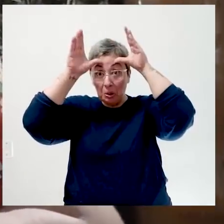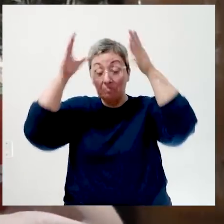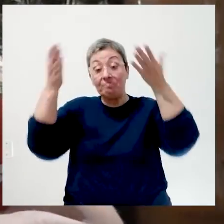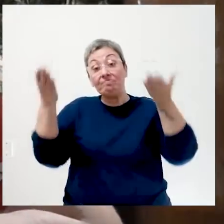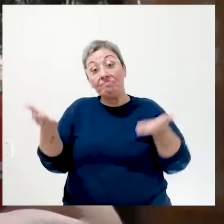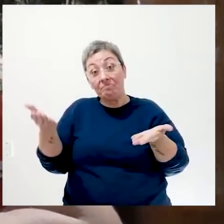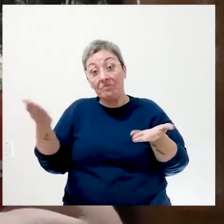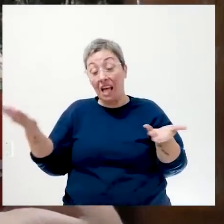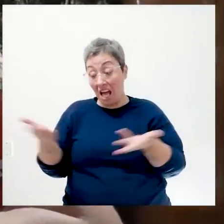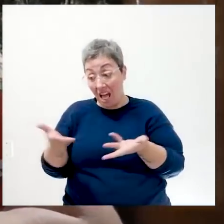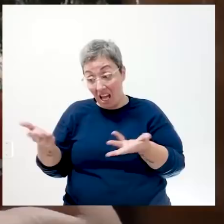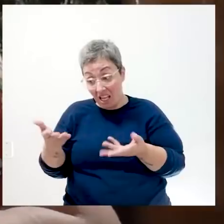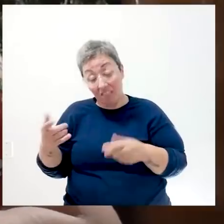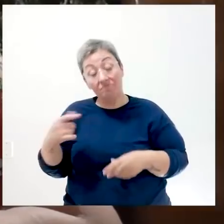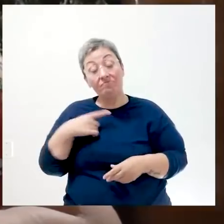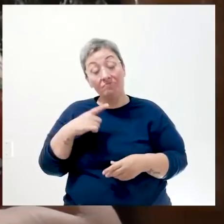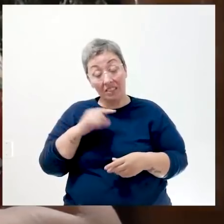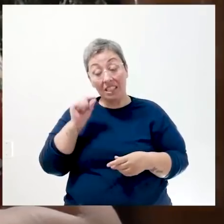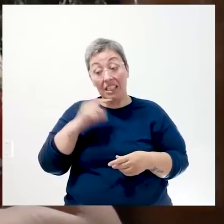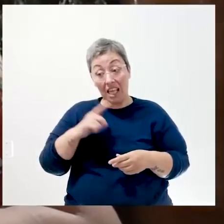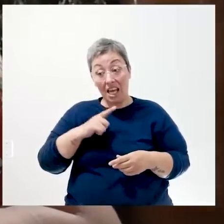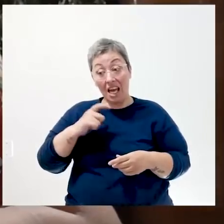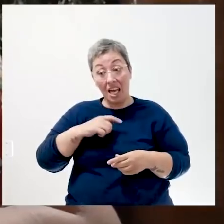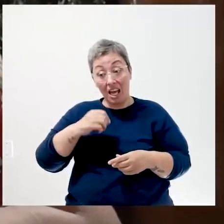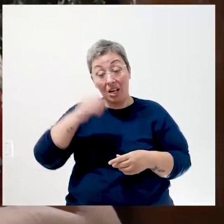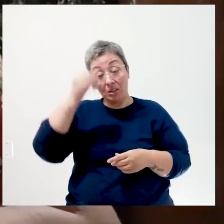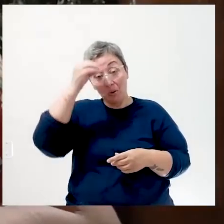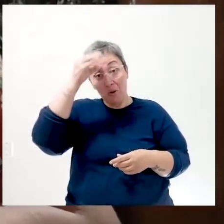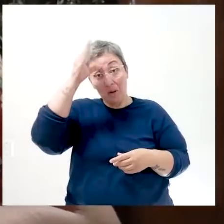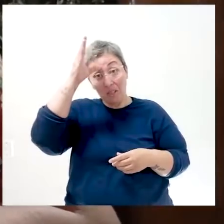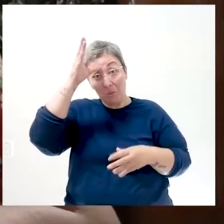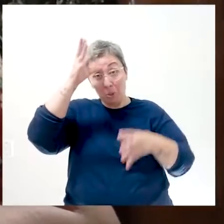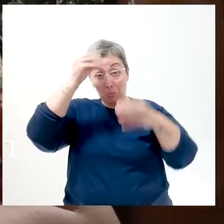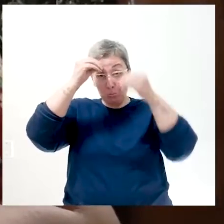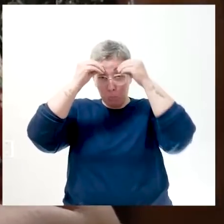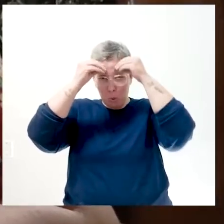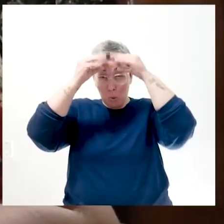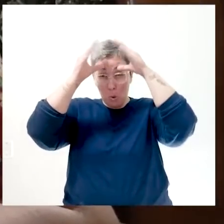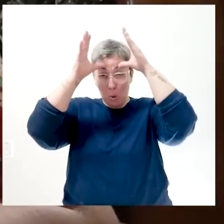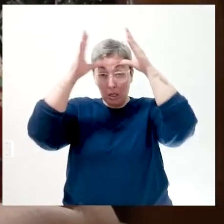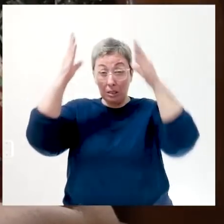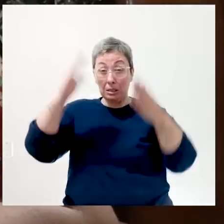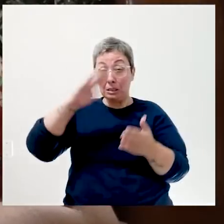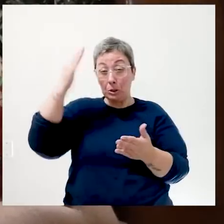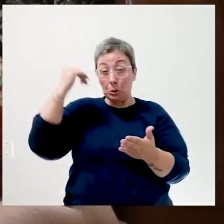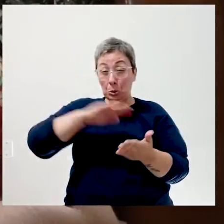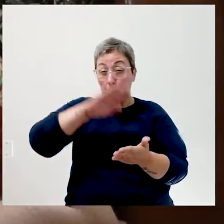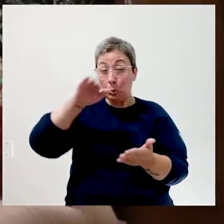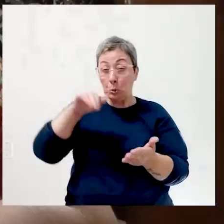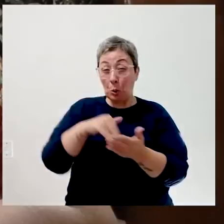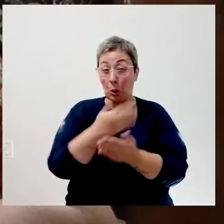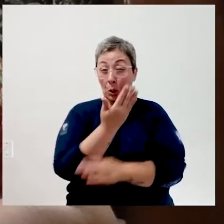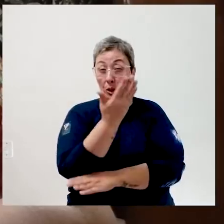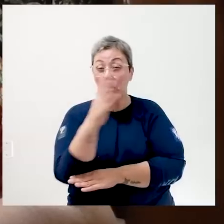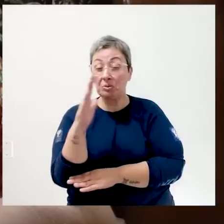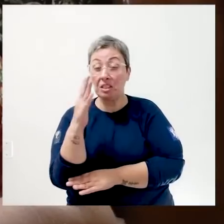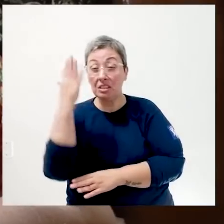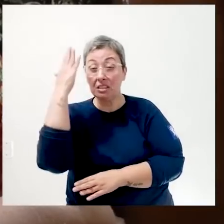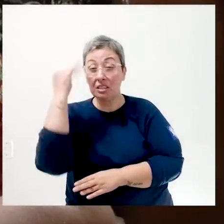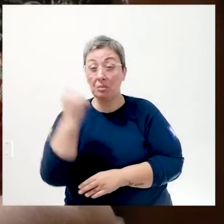conhecimento. E aqui a gente tem bastante, porque a gente sabe tudo que acontece na